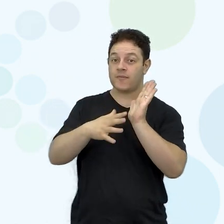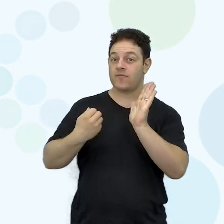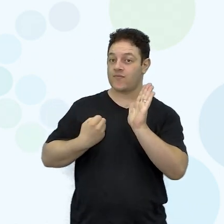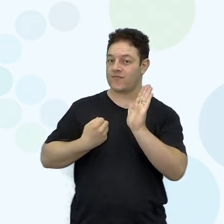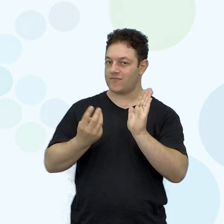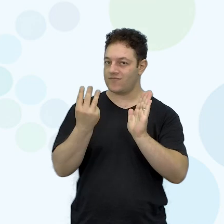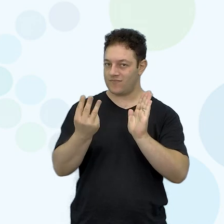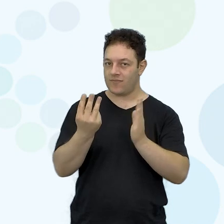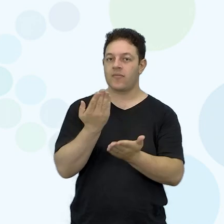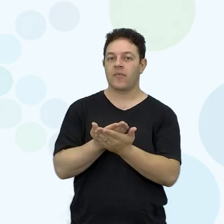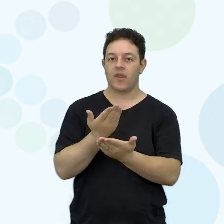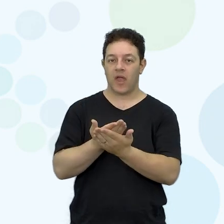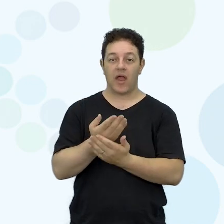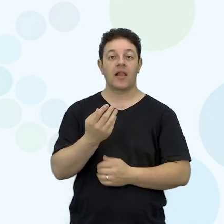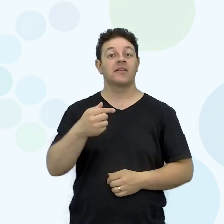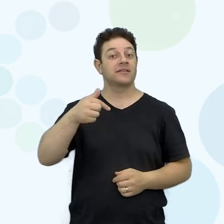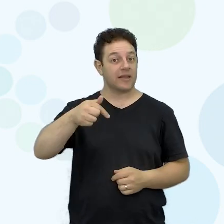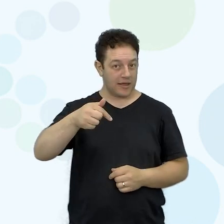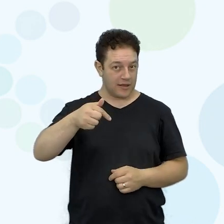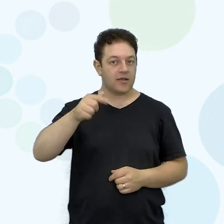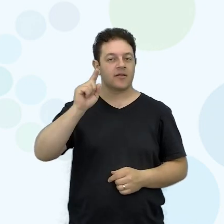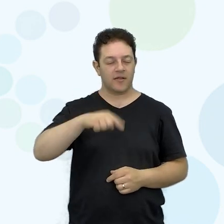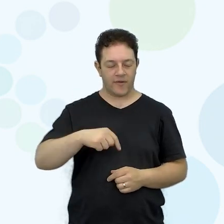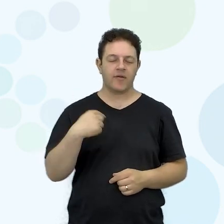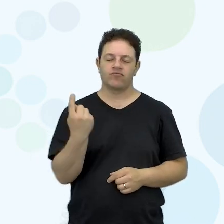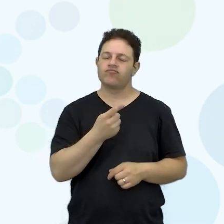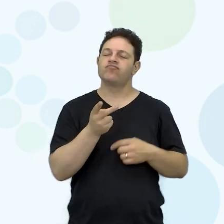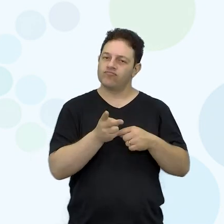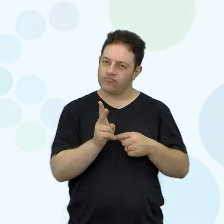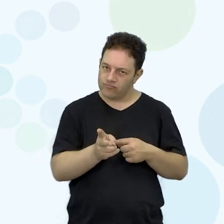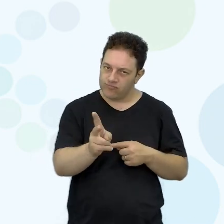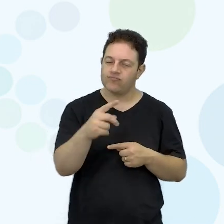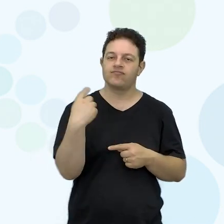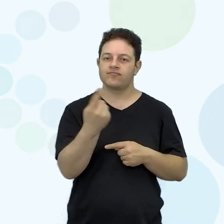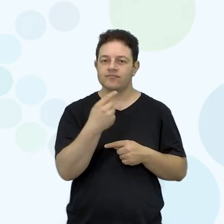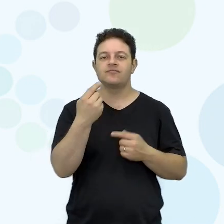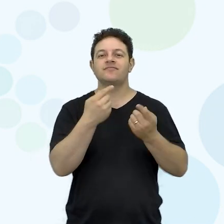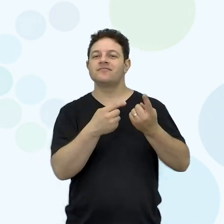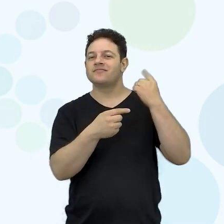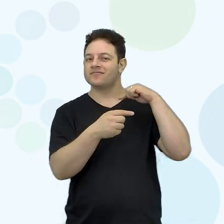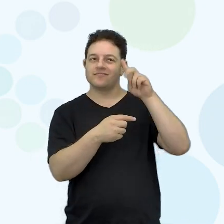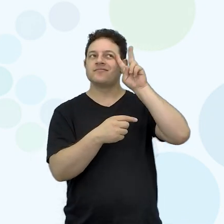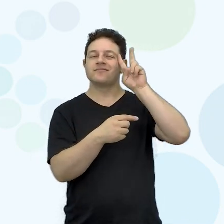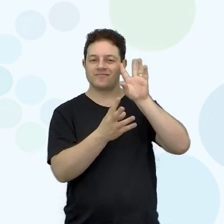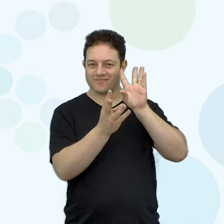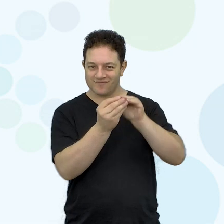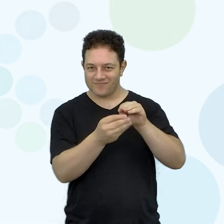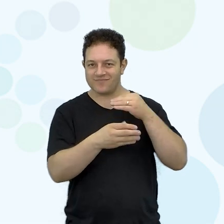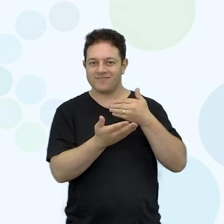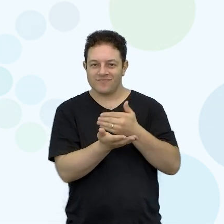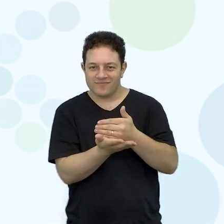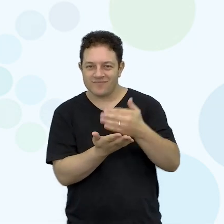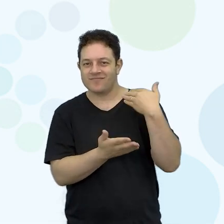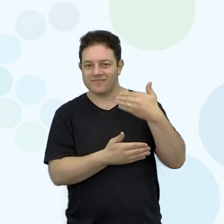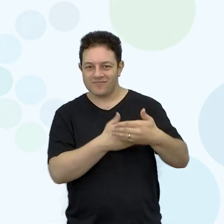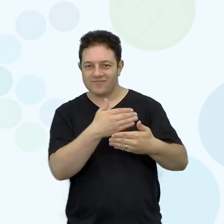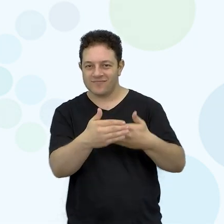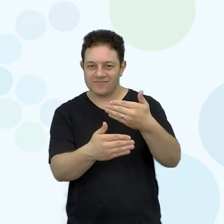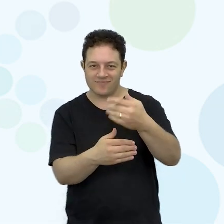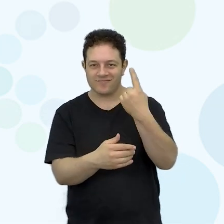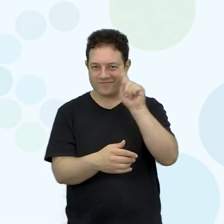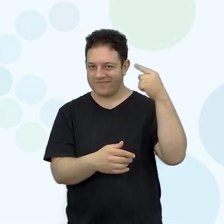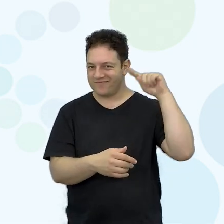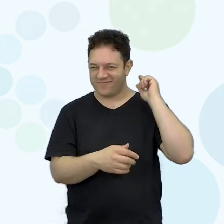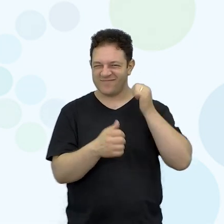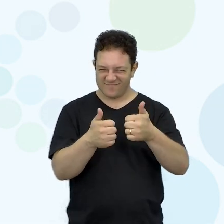aula 7 da nossa atividade, e a gente vai continuar a nossa aula de retomada que a gente começou, então, na nossa